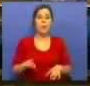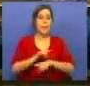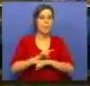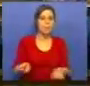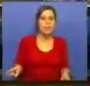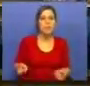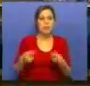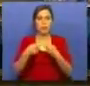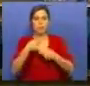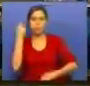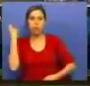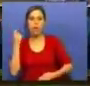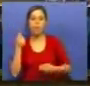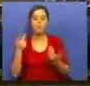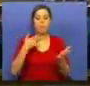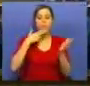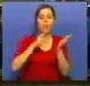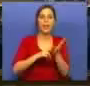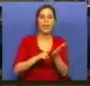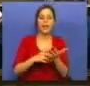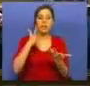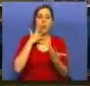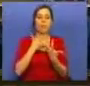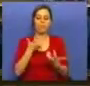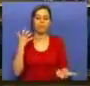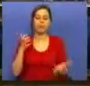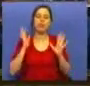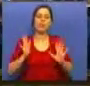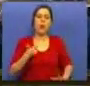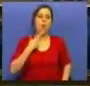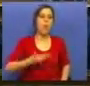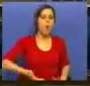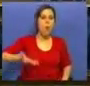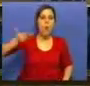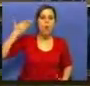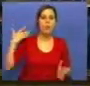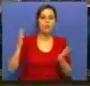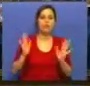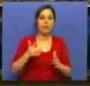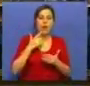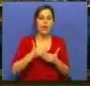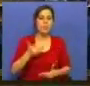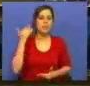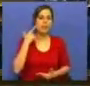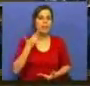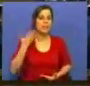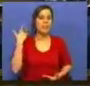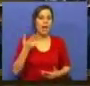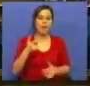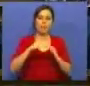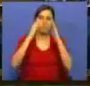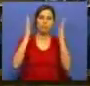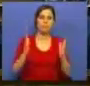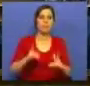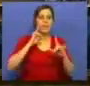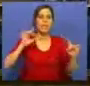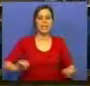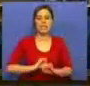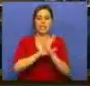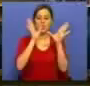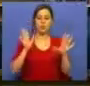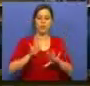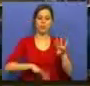Impedimentos e incompatibilidades. A razão é óbvia e já há muito passou as paredes de São Bento. Trata-se da transparência